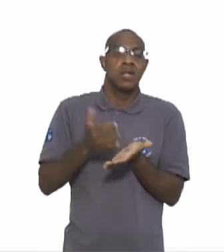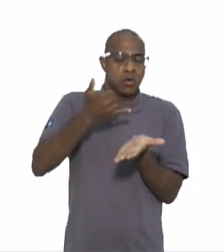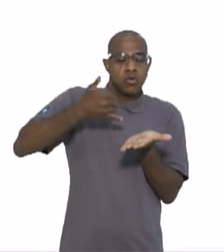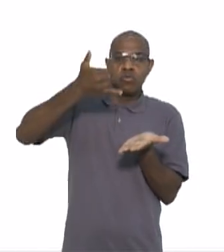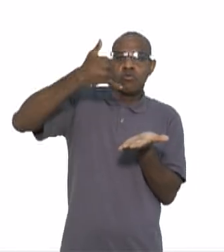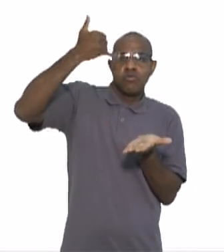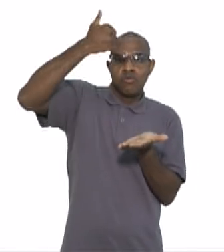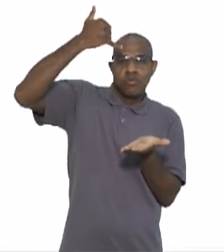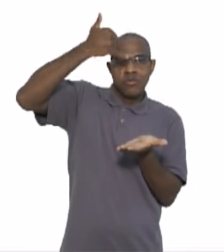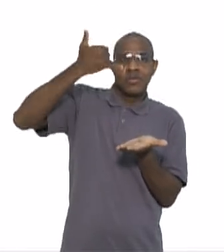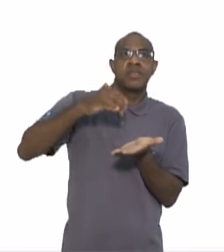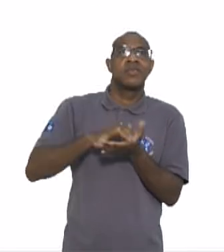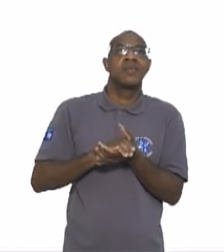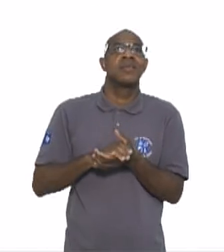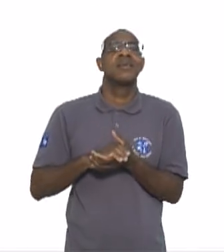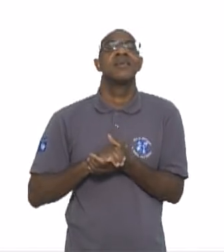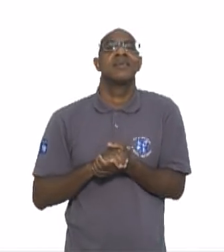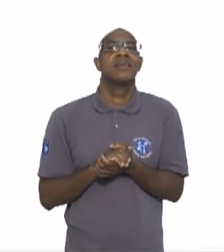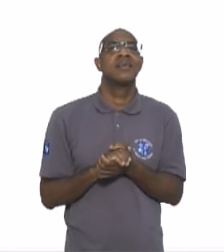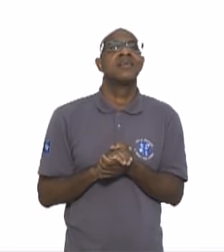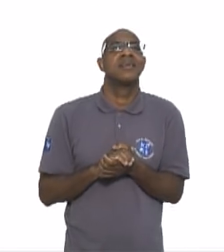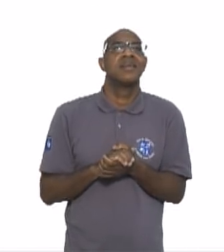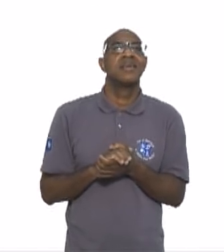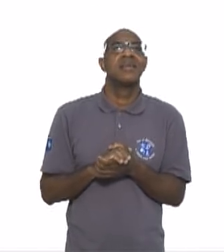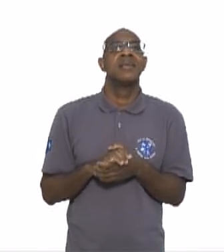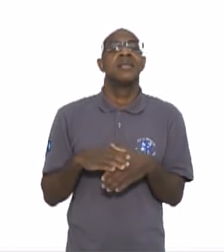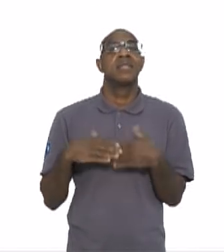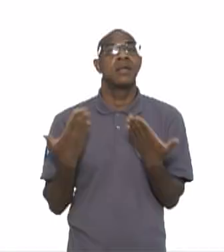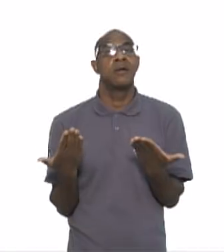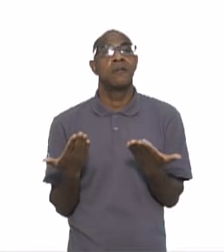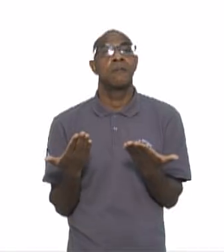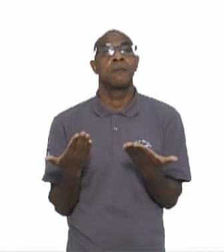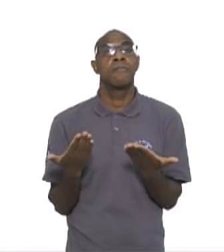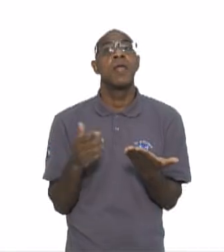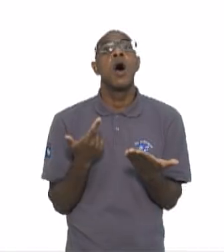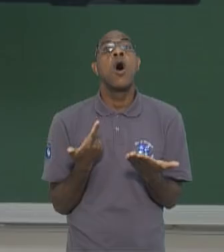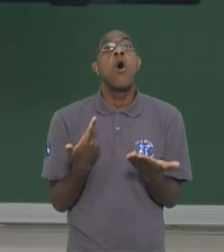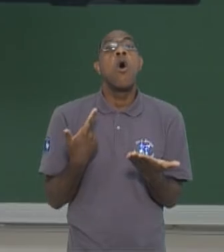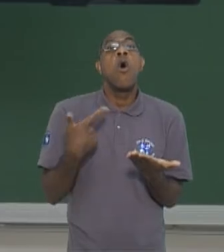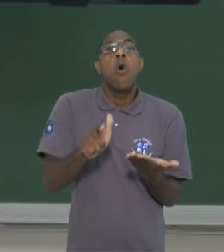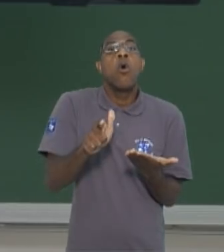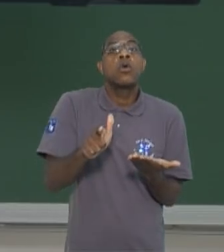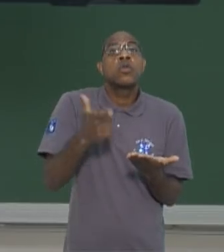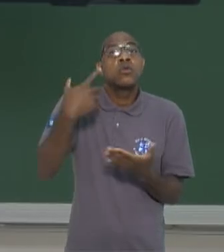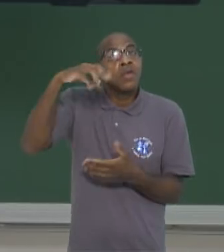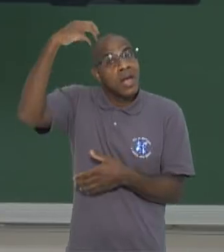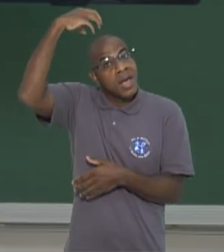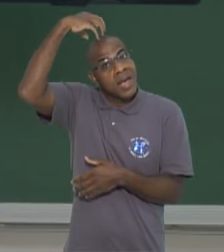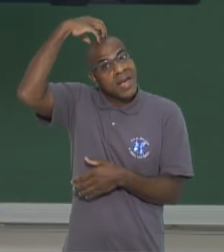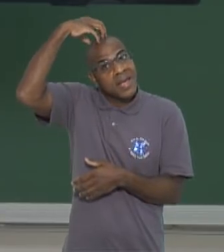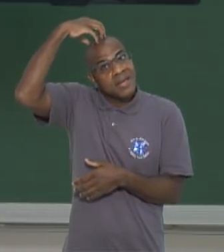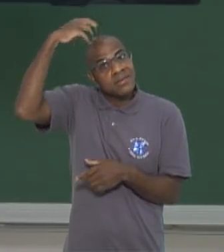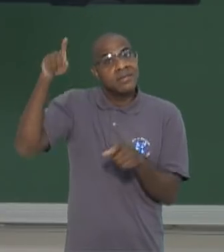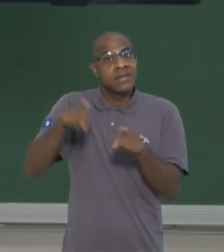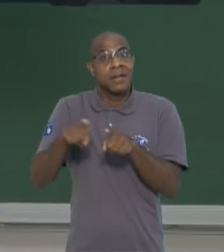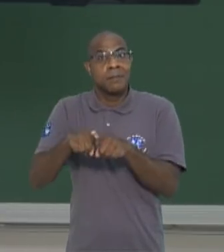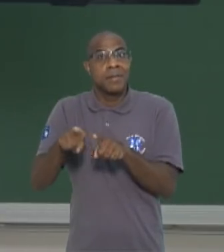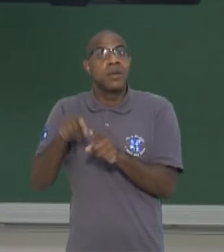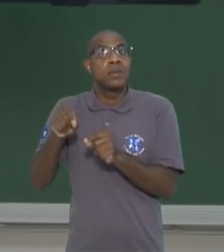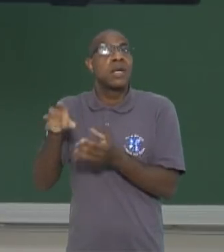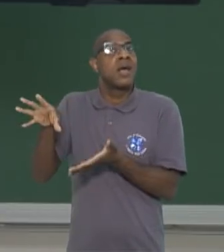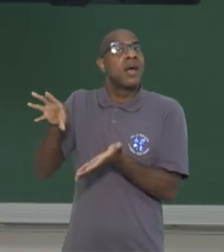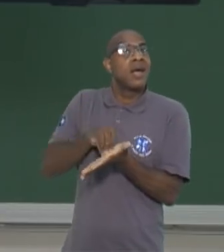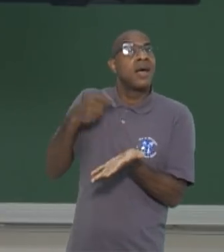sagrado rei. A partir da unção e da sagração de Clovis, outros reinos bárbaros, outros reis